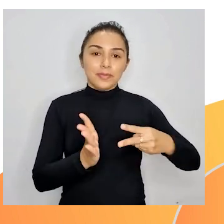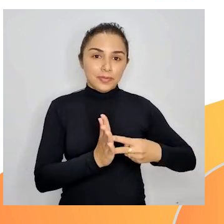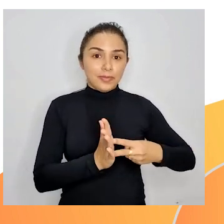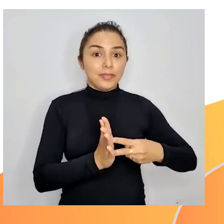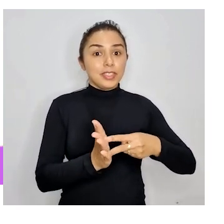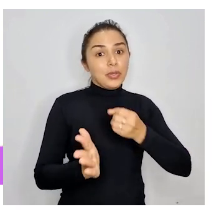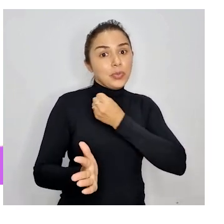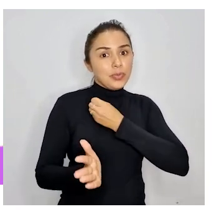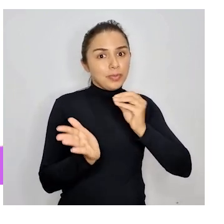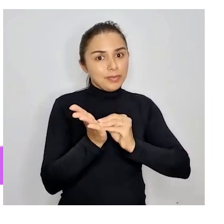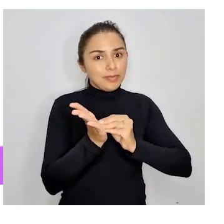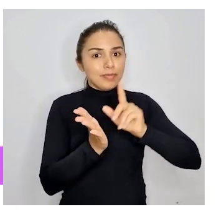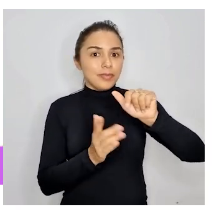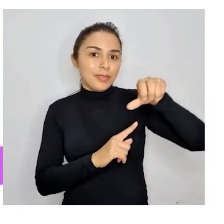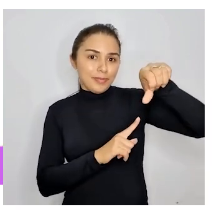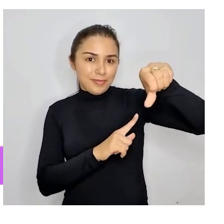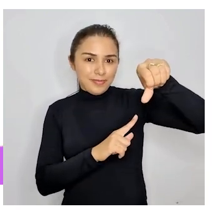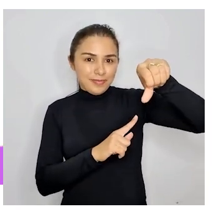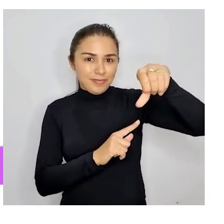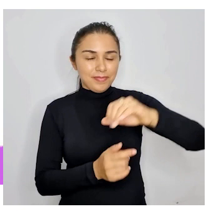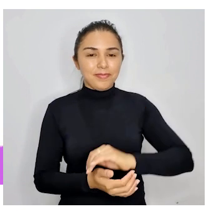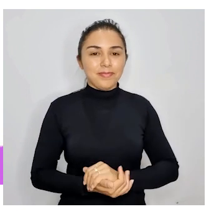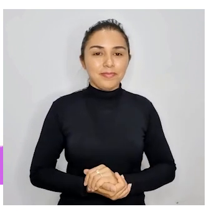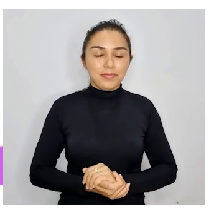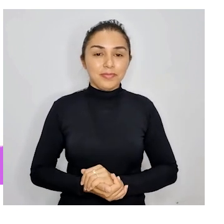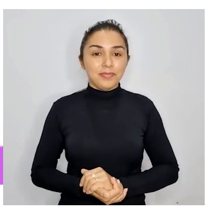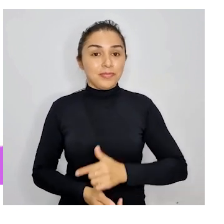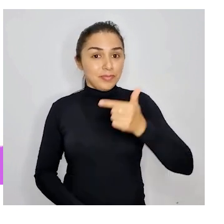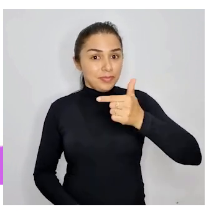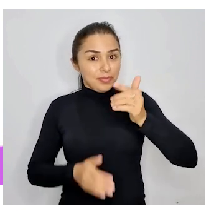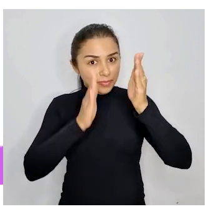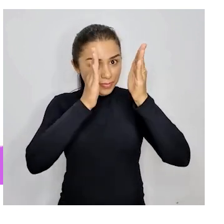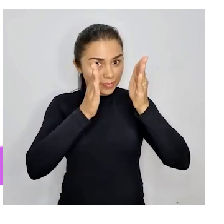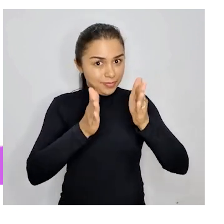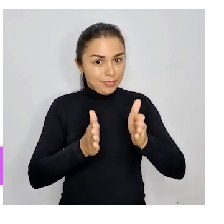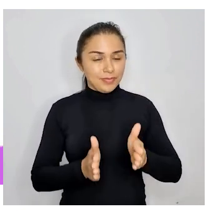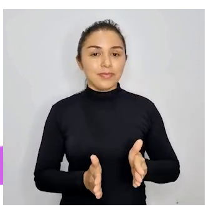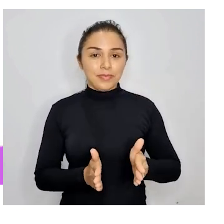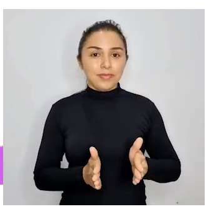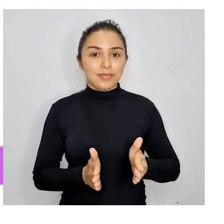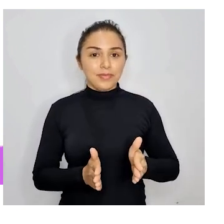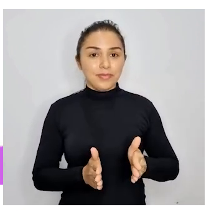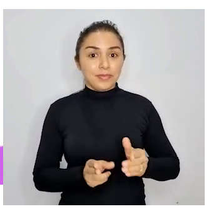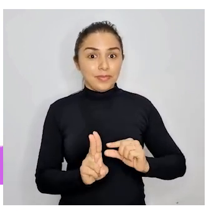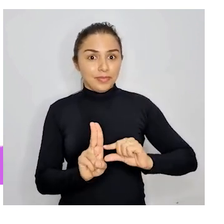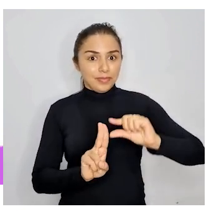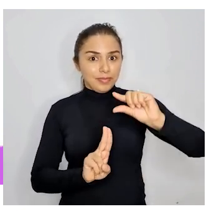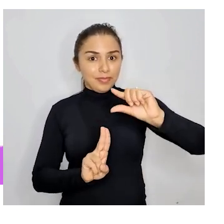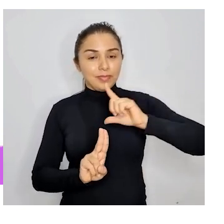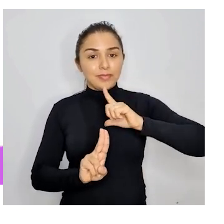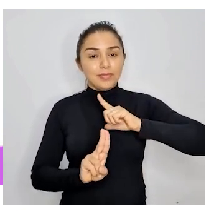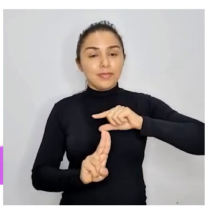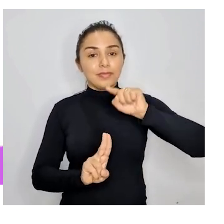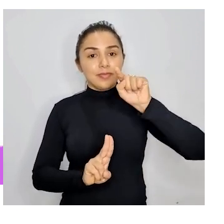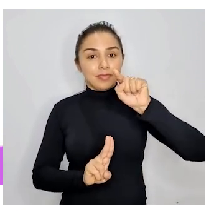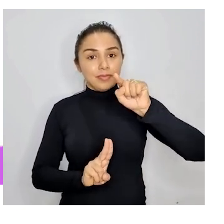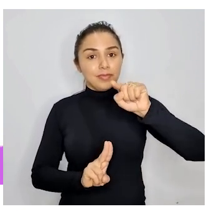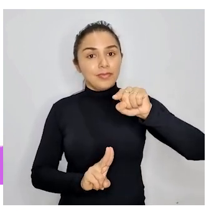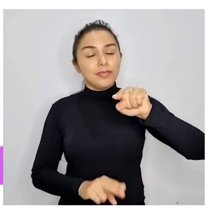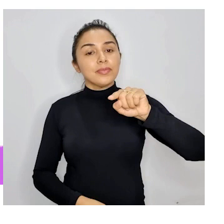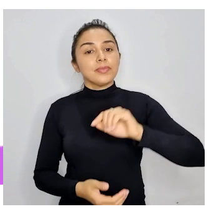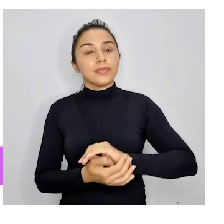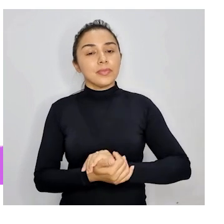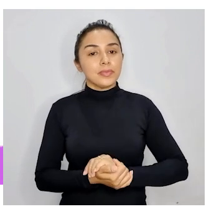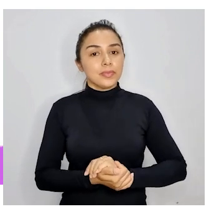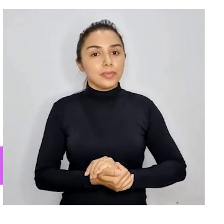faltando o 9. Já aqui no nosso segundo número desconhecido, eu tenho o 5